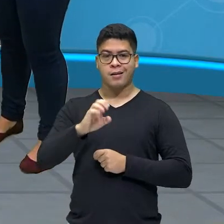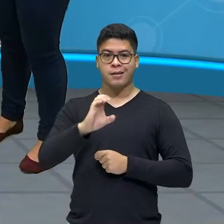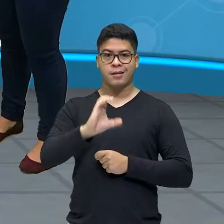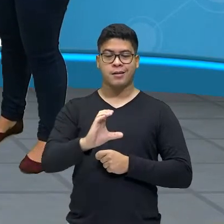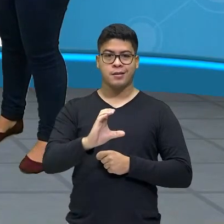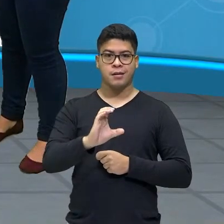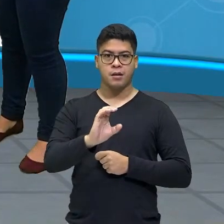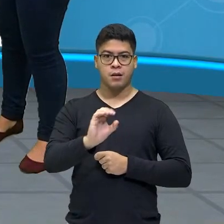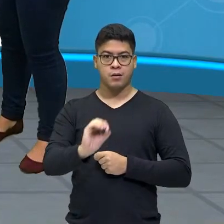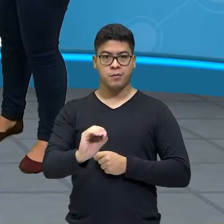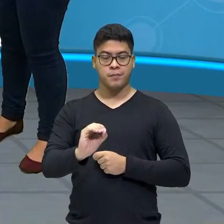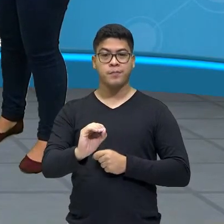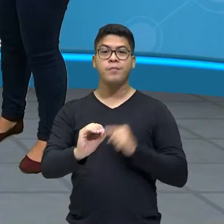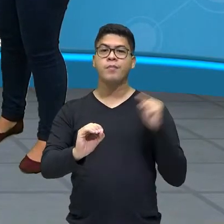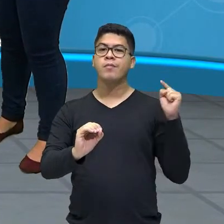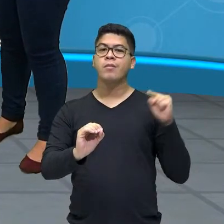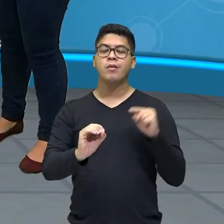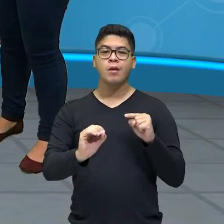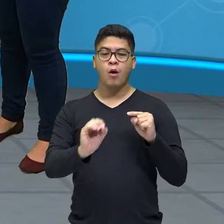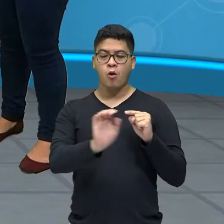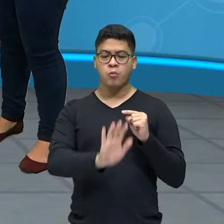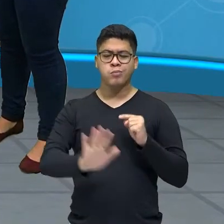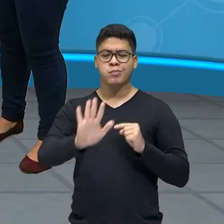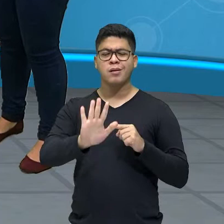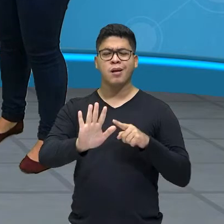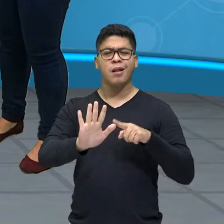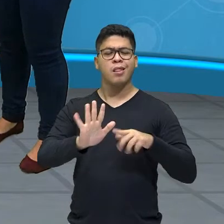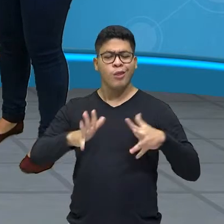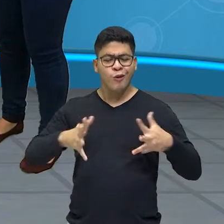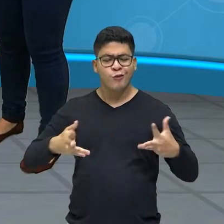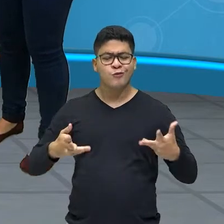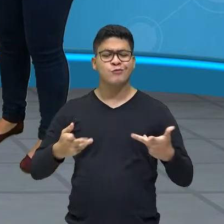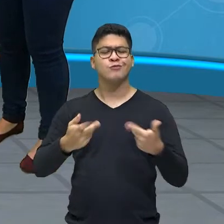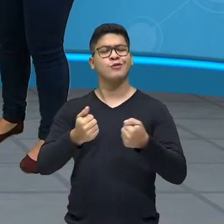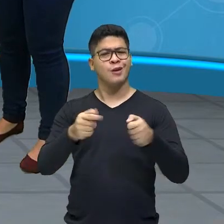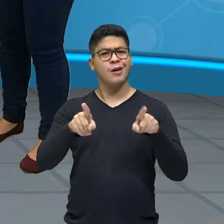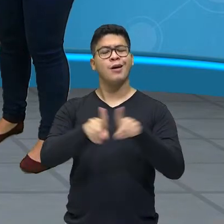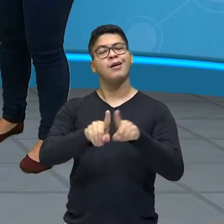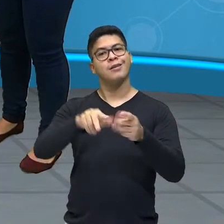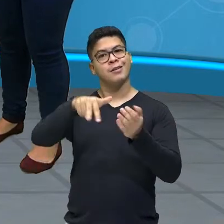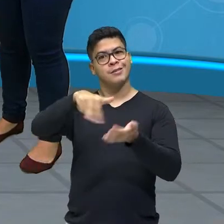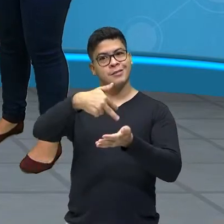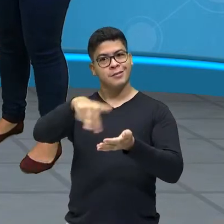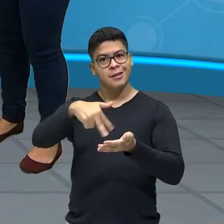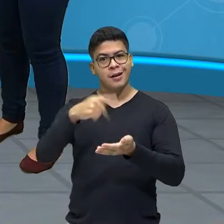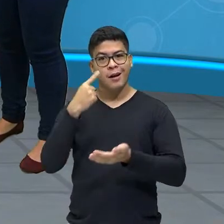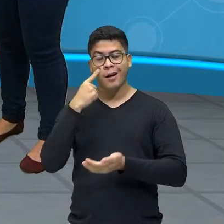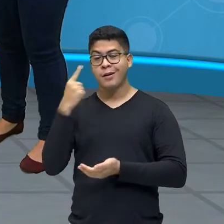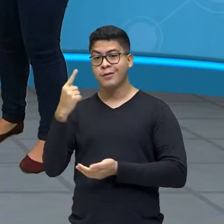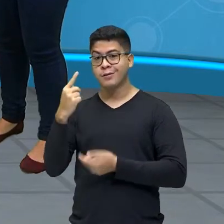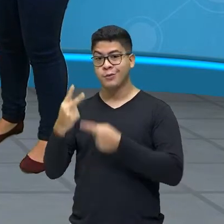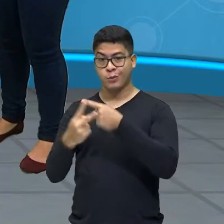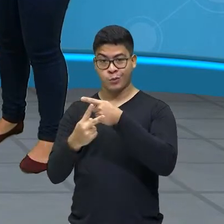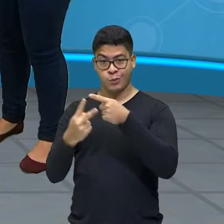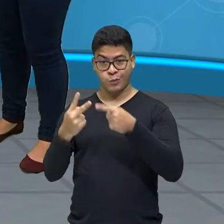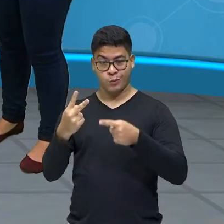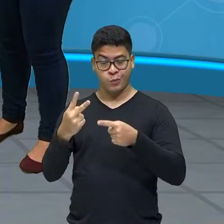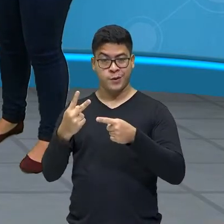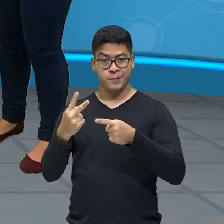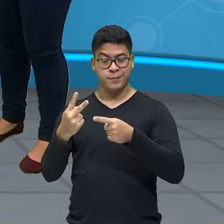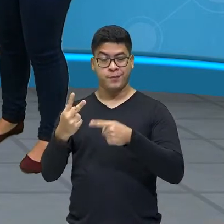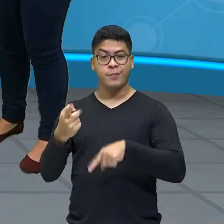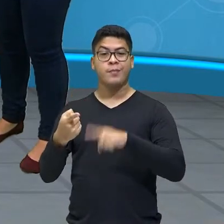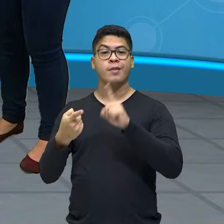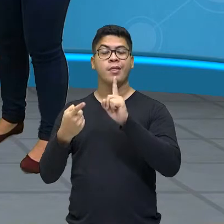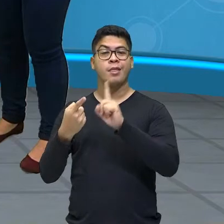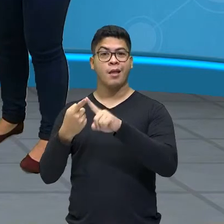que também é uma região riquíssima nas danças folclóricas, e eu trouxe para vocês os mascarados e o